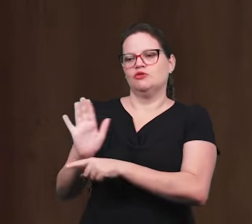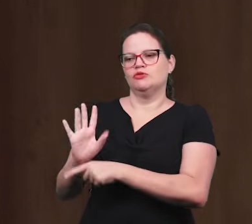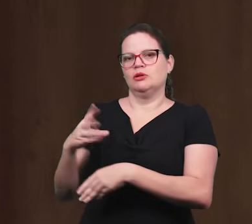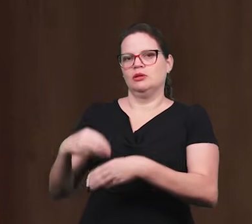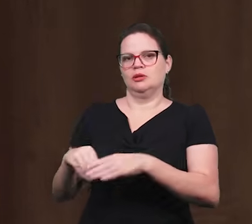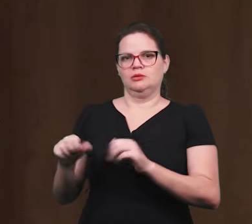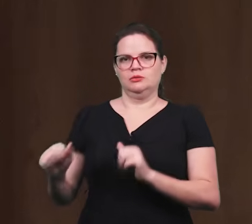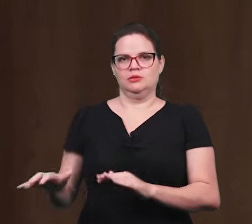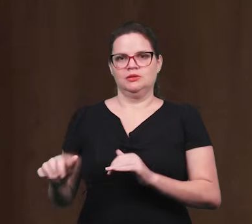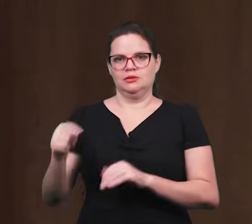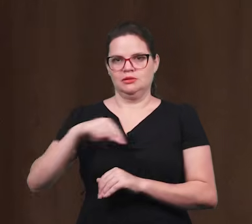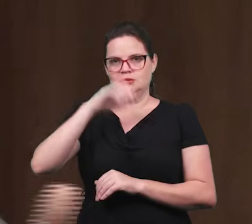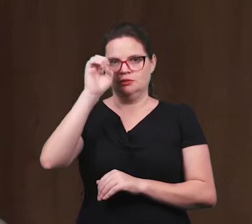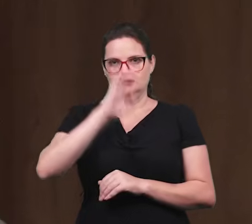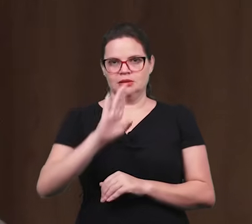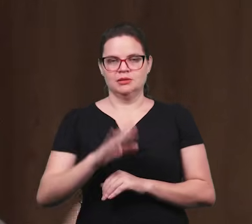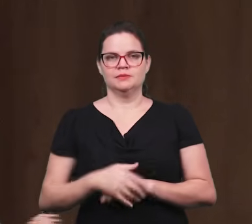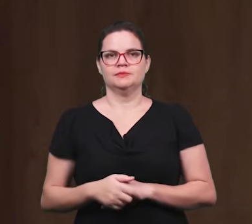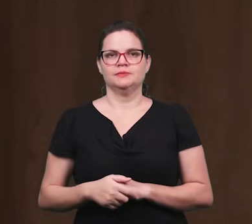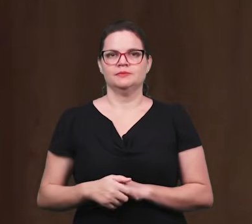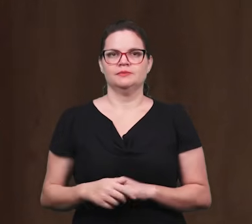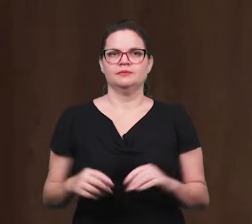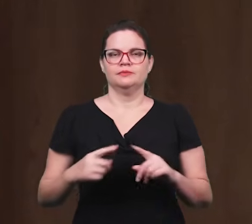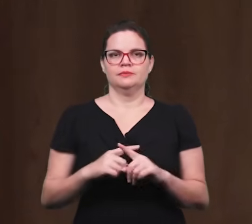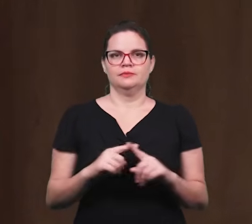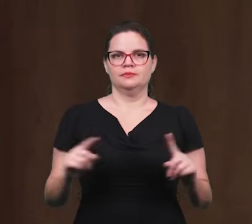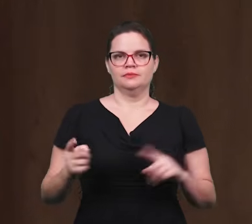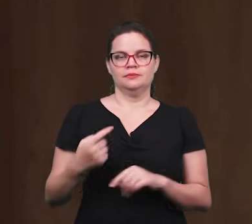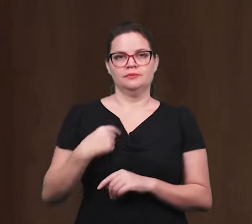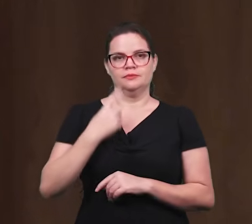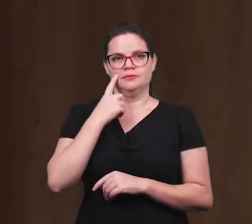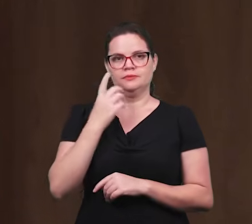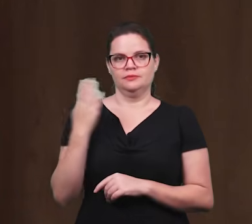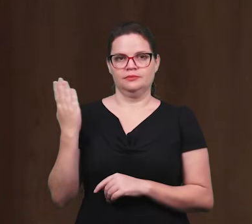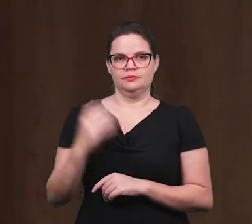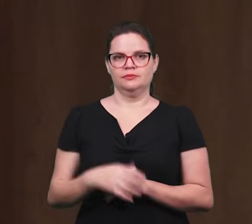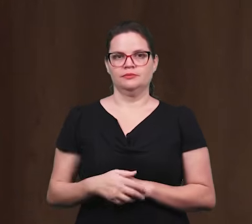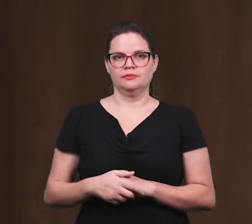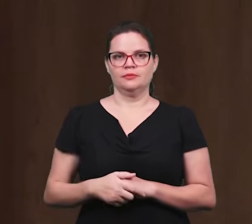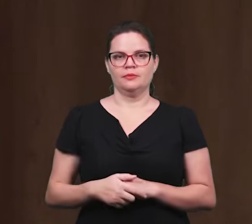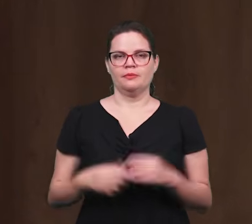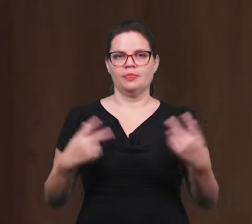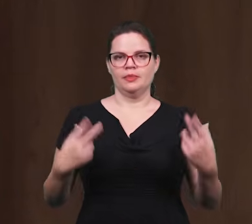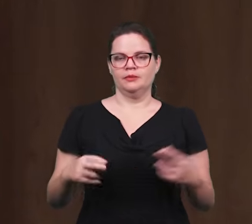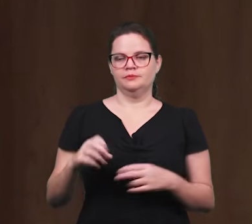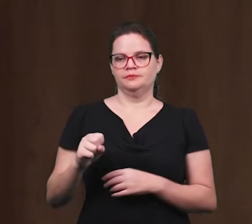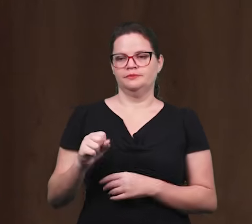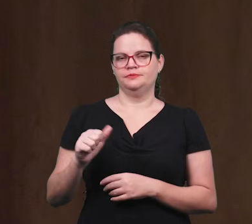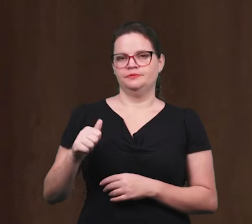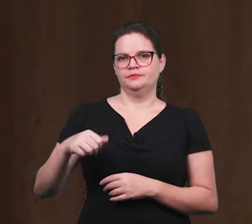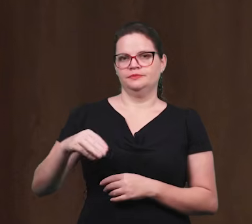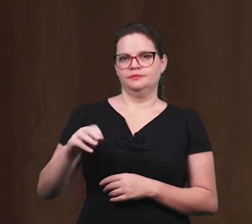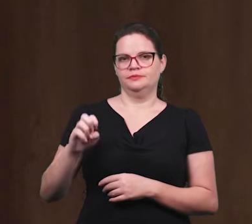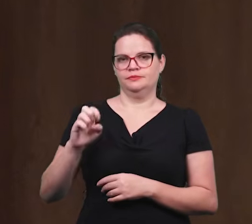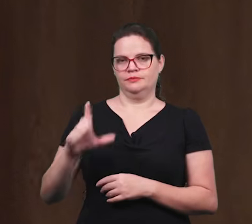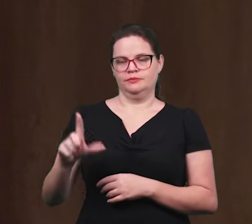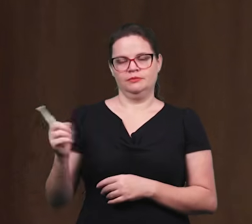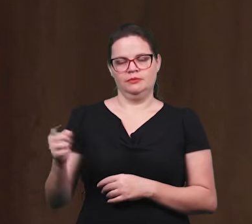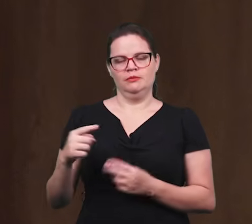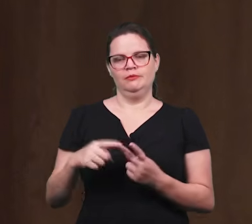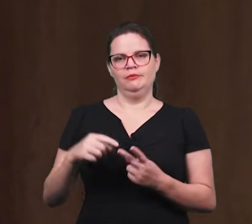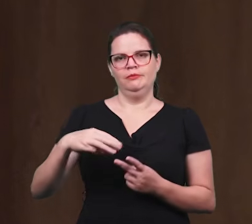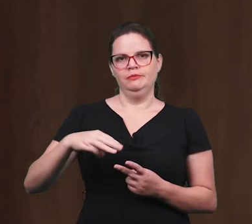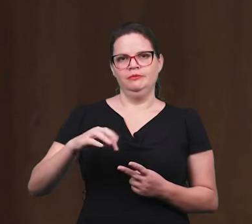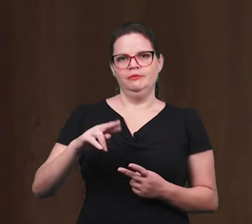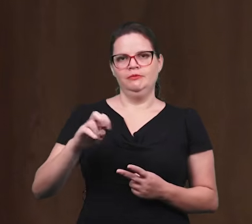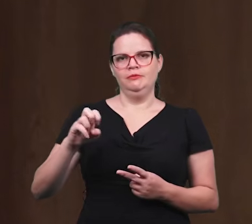necessidades do Brasil. Mas no caso específico aqui, a gente estava aqui o caso do Samuel, ele estando